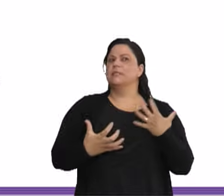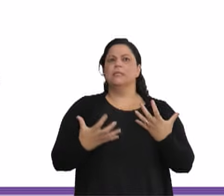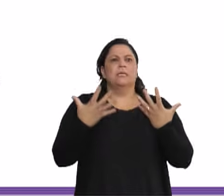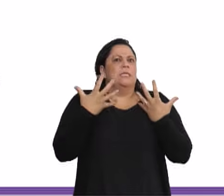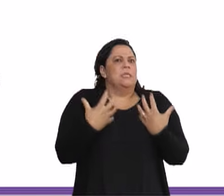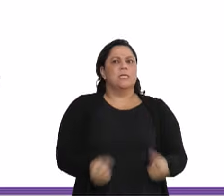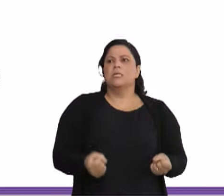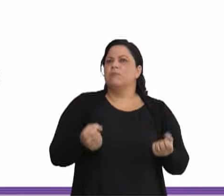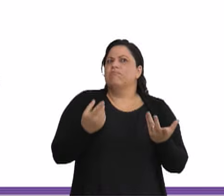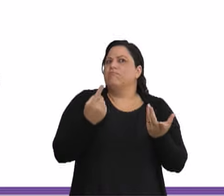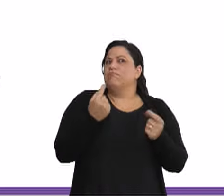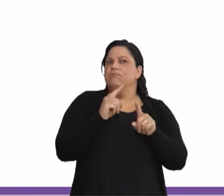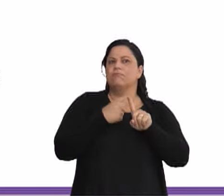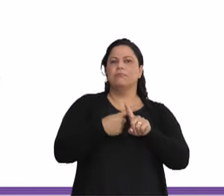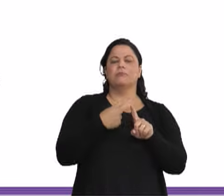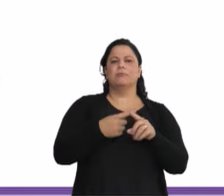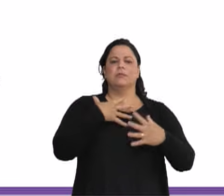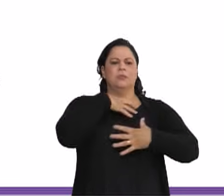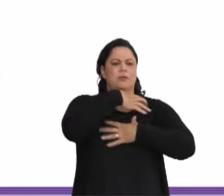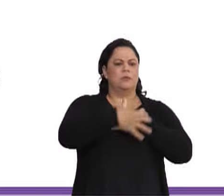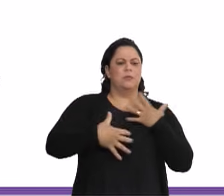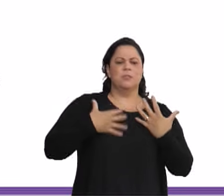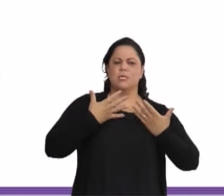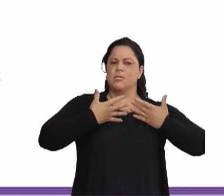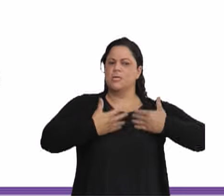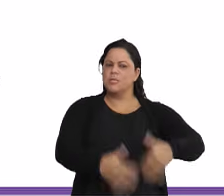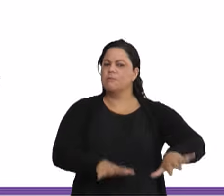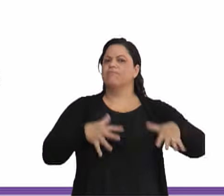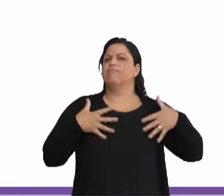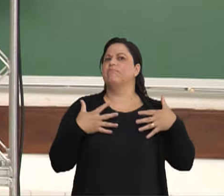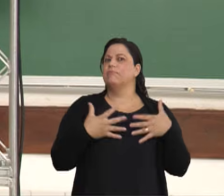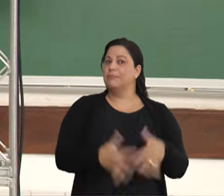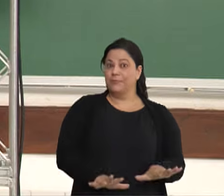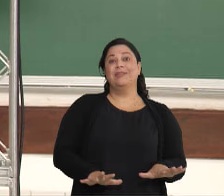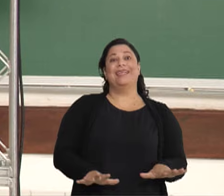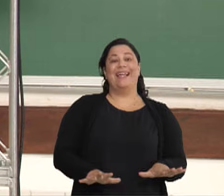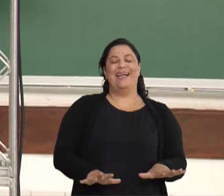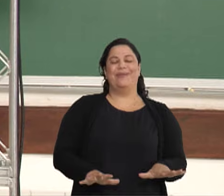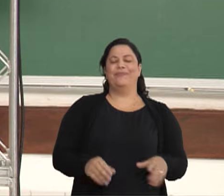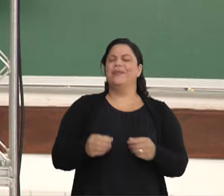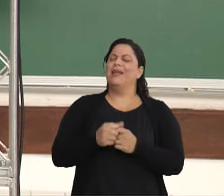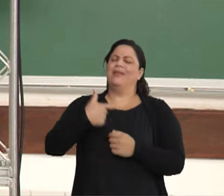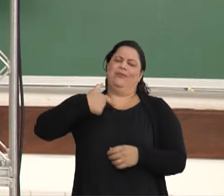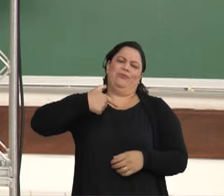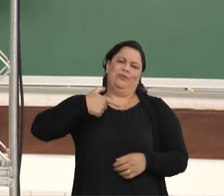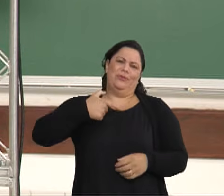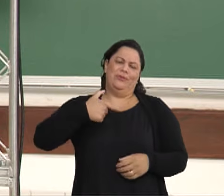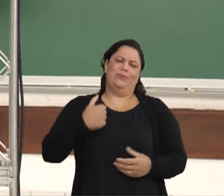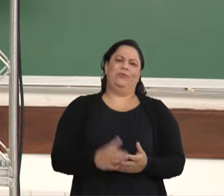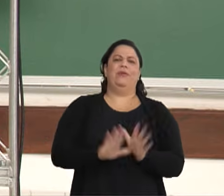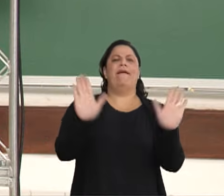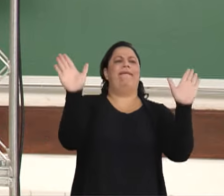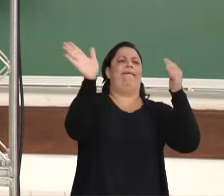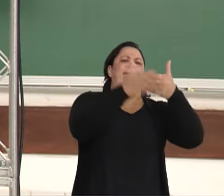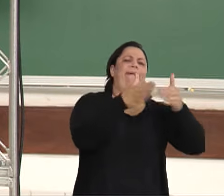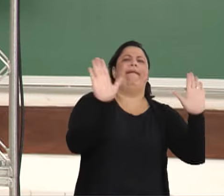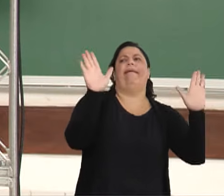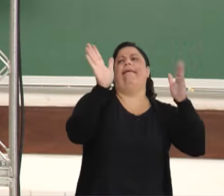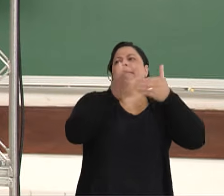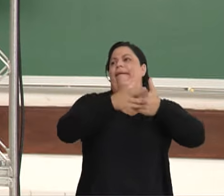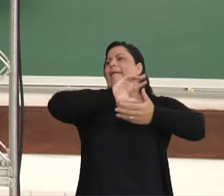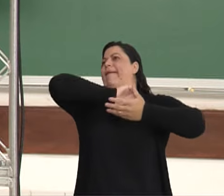Paulo. Repara, o Getúlio Vargas, ao nomear interventores, ao fechar assembleias, ao fechar o Congresso, ele